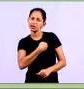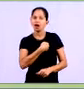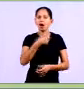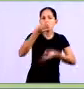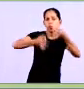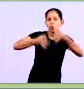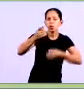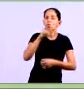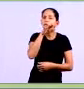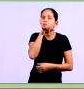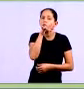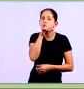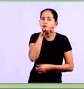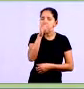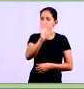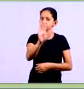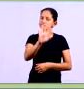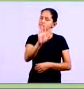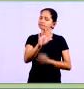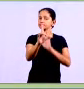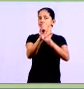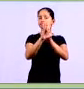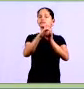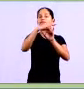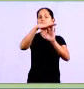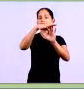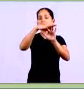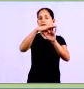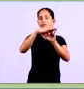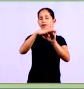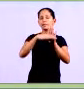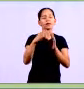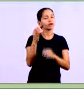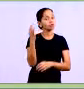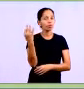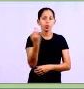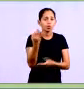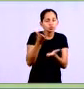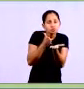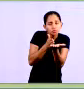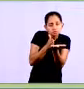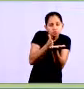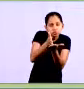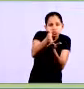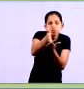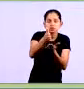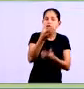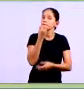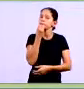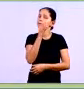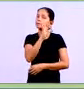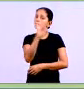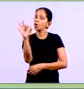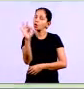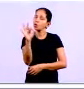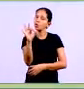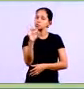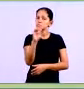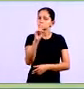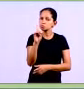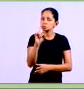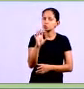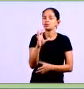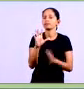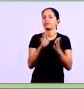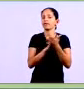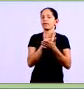dentro da norma legal, você vai ver que se trabalhar direito, tem que acabar com essa ideia de que o fisco é um monstro. Vamos trabalhar